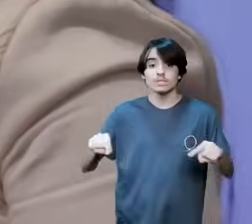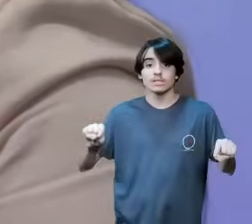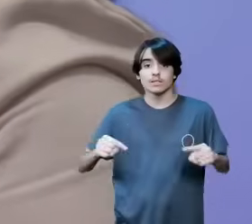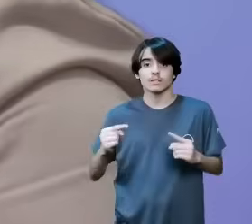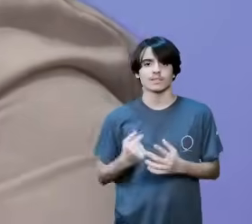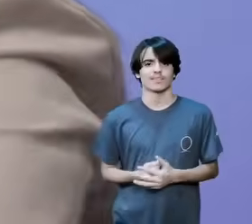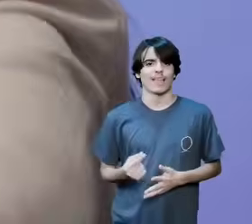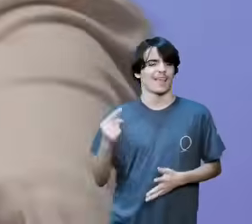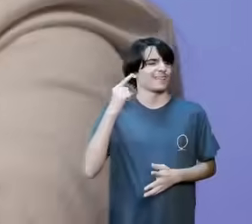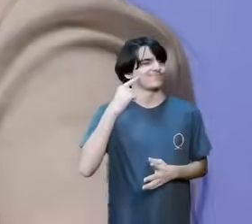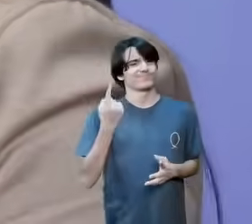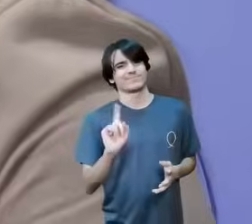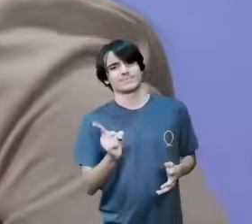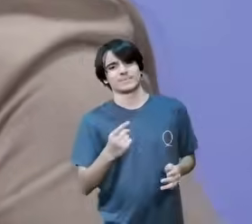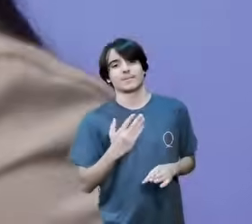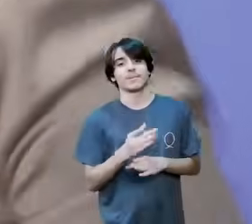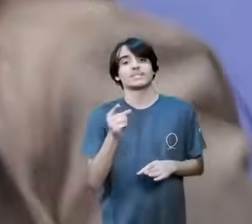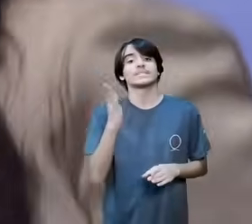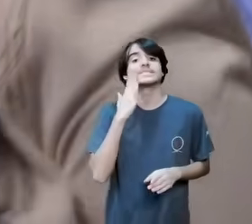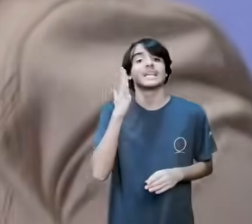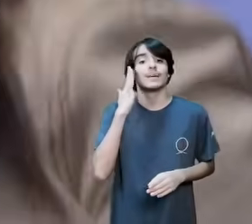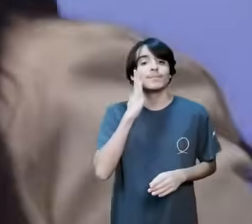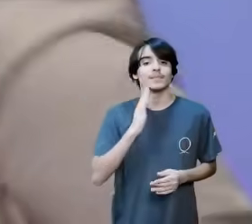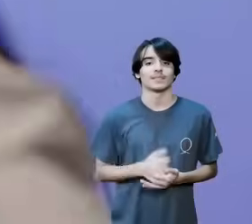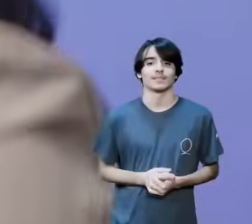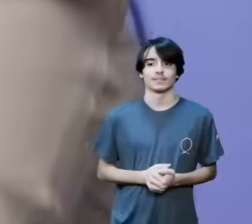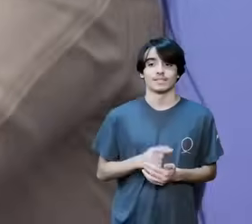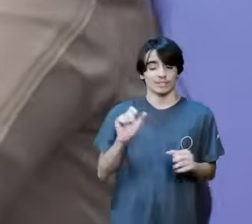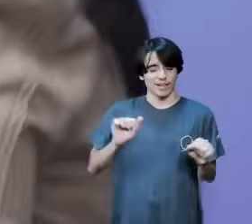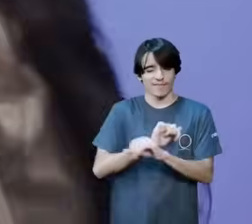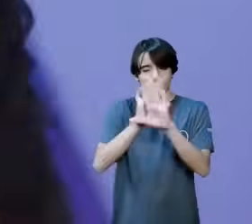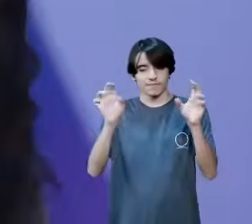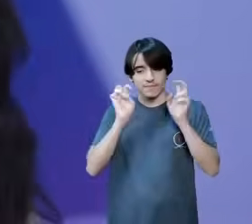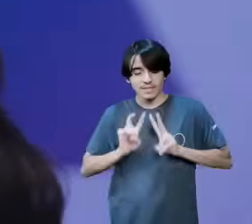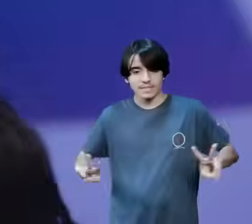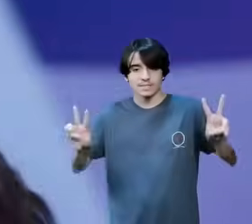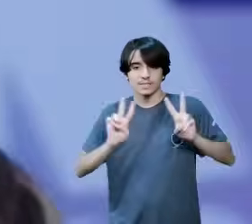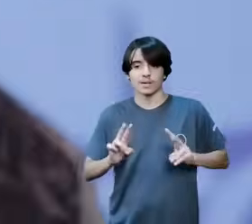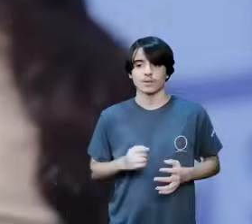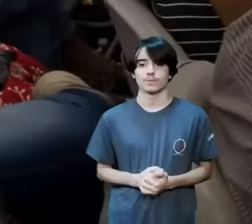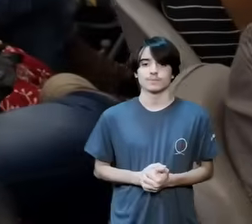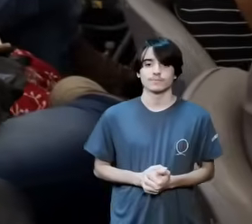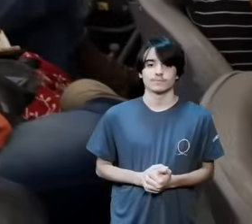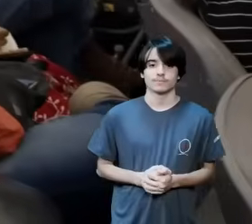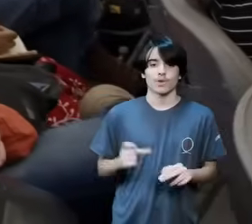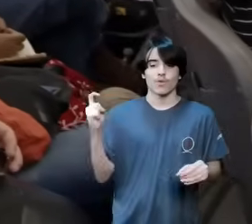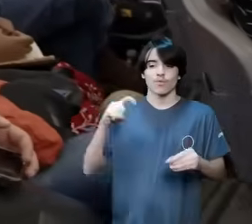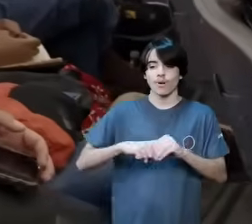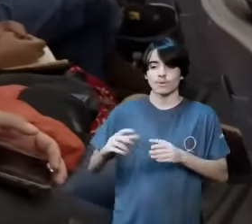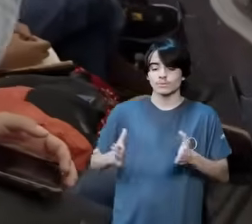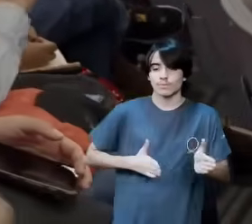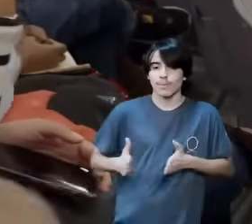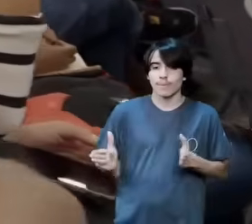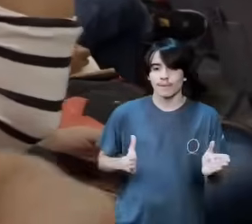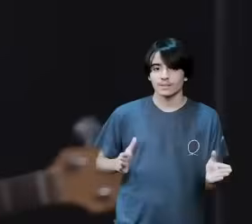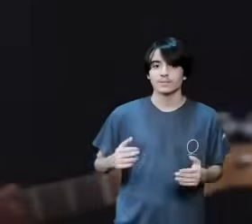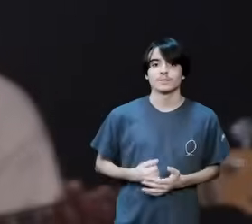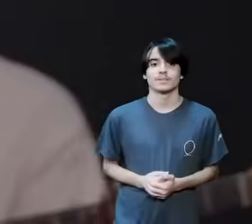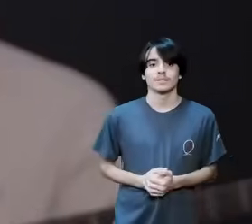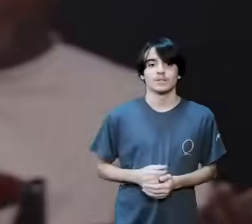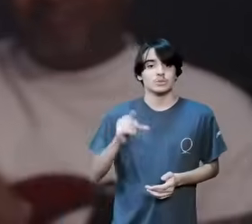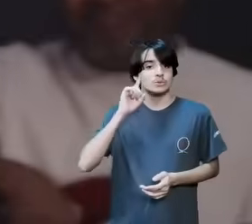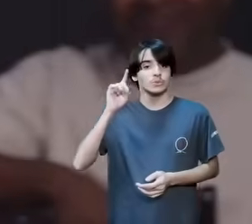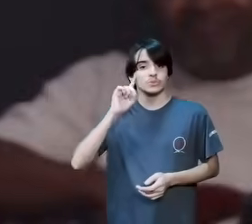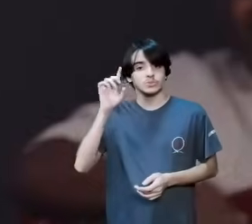alguém pensava, nada a ver, mas você sabia, né? Não, hoje eu estava ligadinho, Deus estava falando comigo, que volte o tempo aonde o